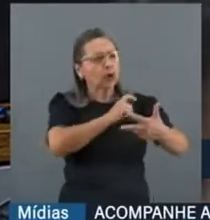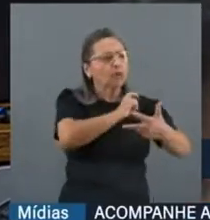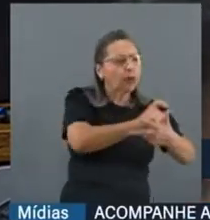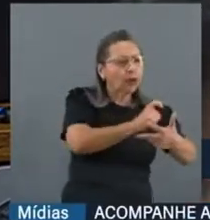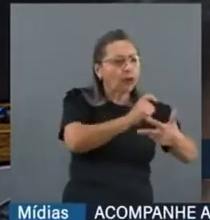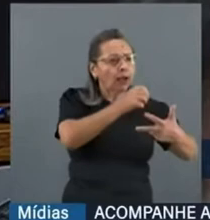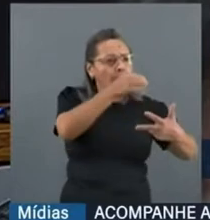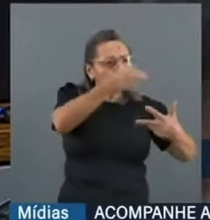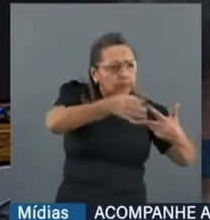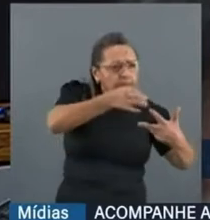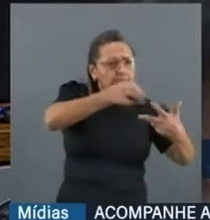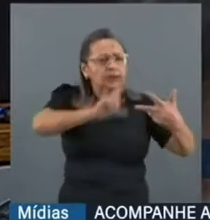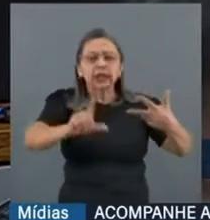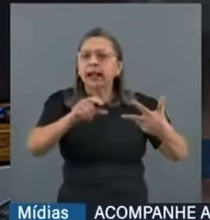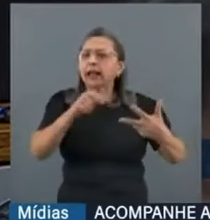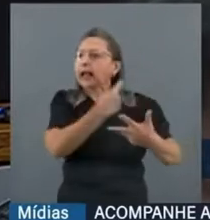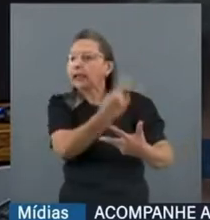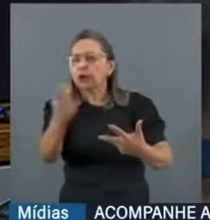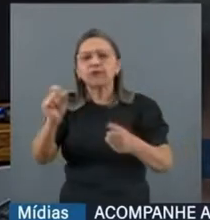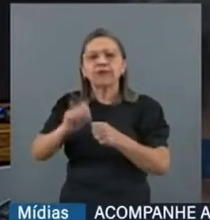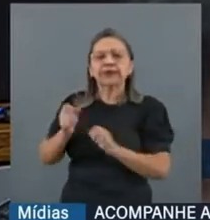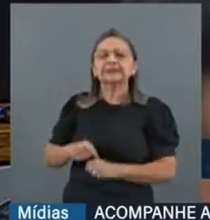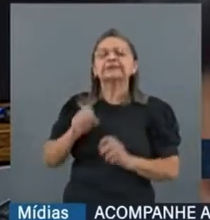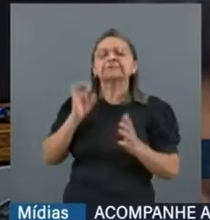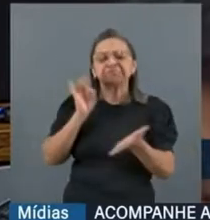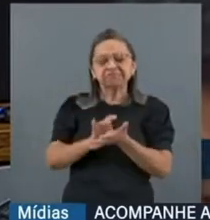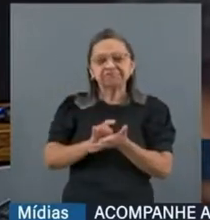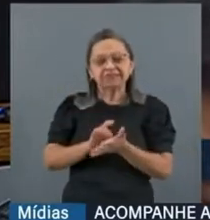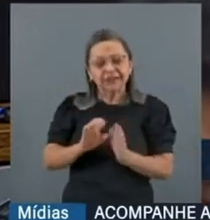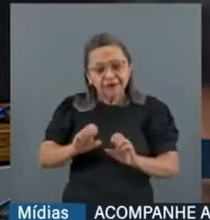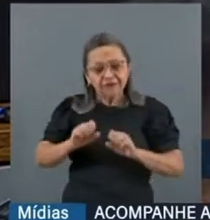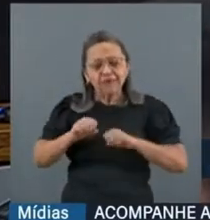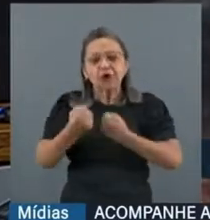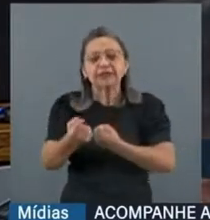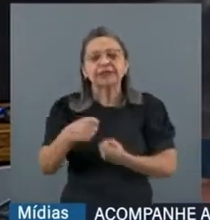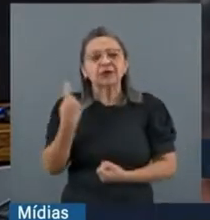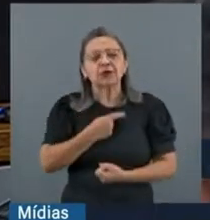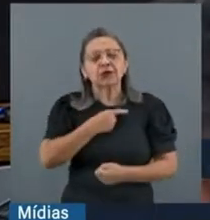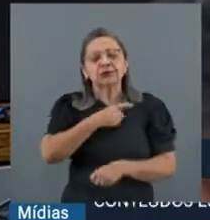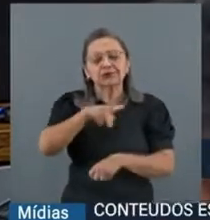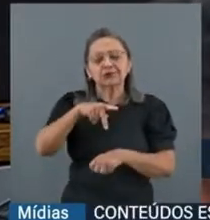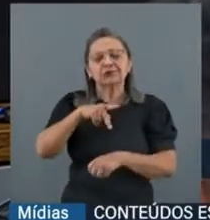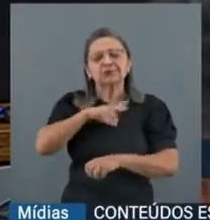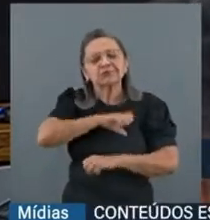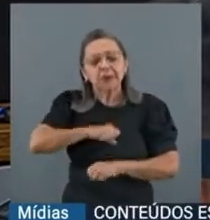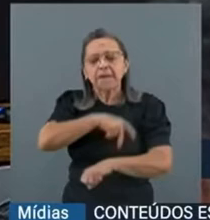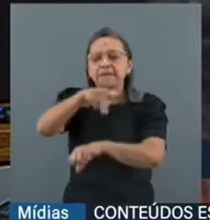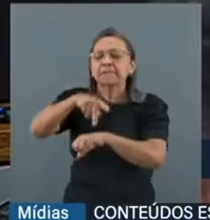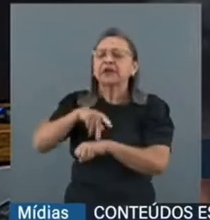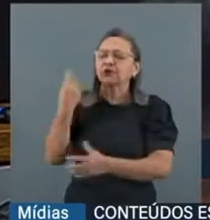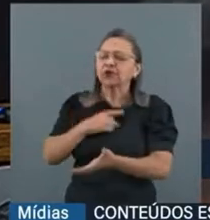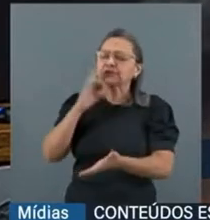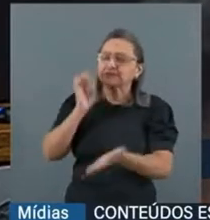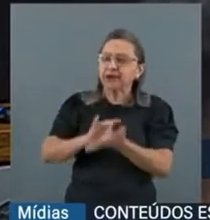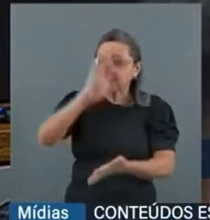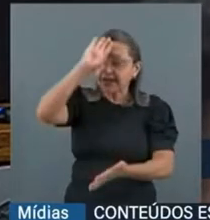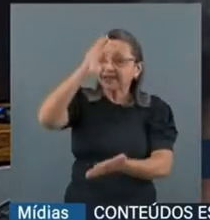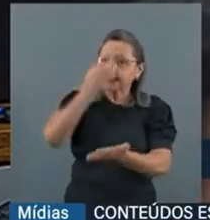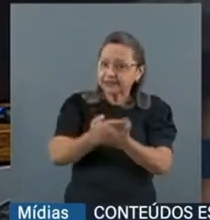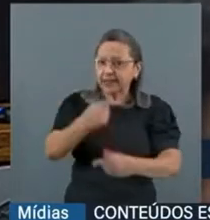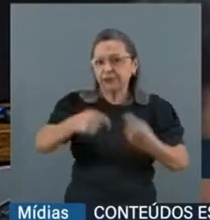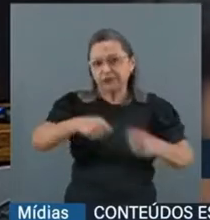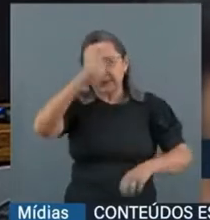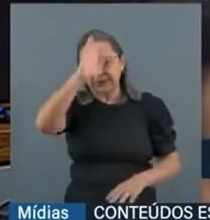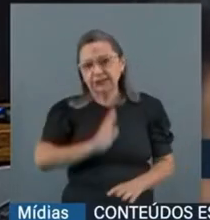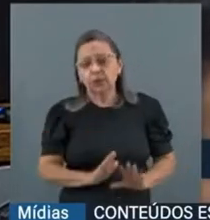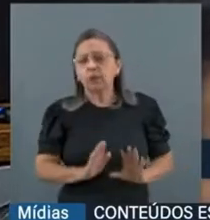e realmente alimentou o nosso patriotismo para Nós cremos de novo na política no Brasil E por